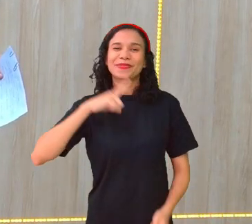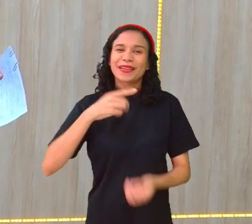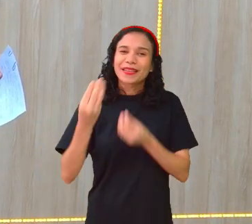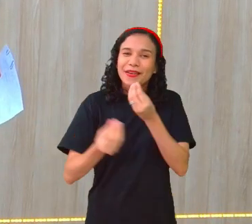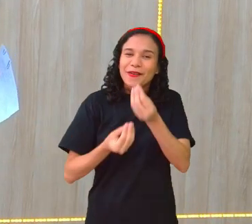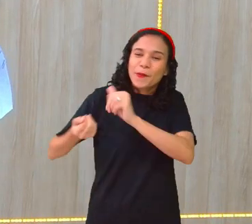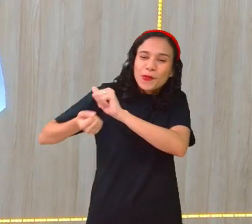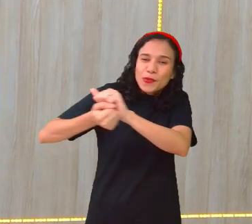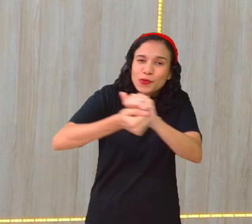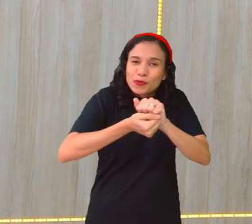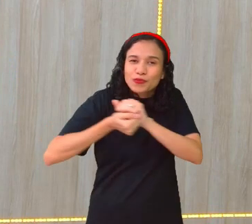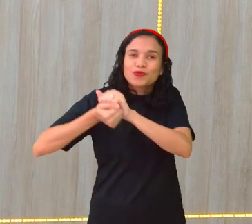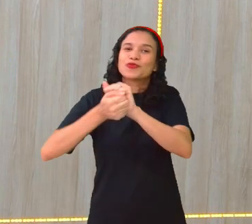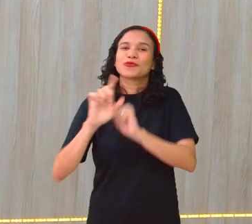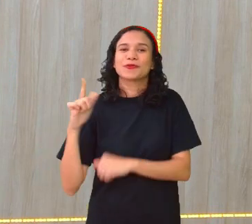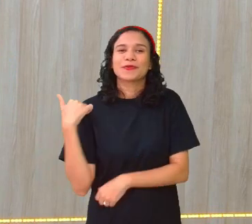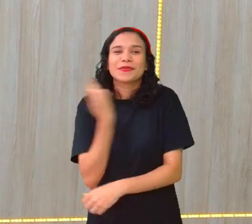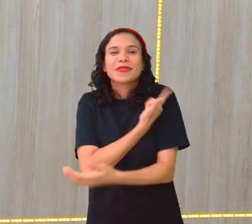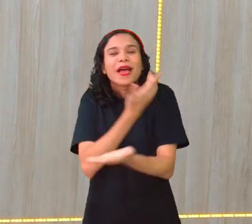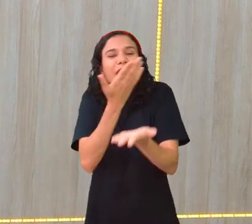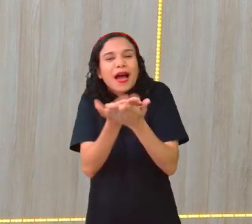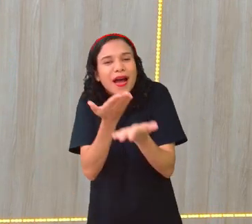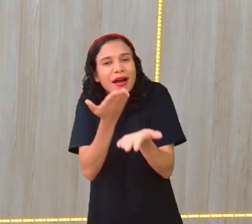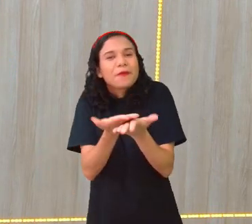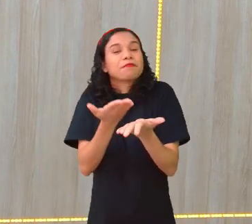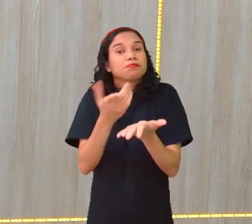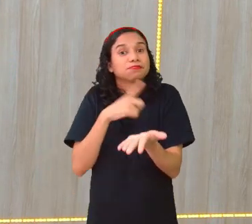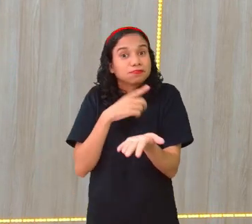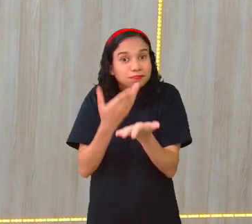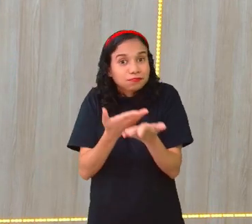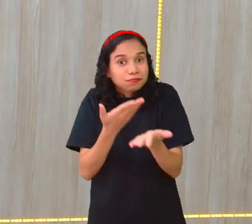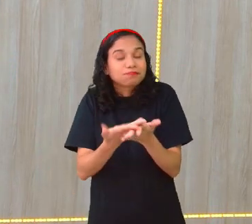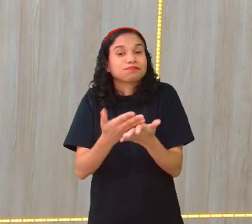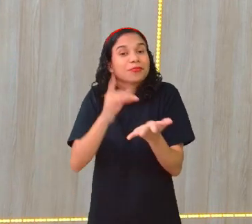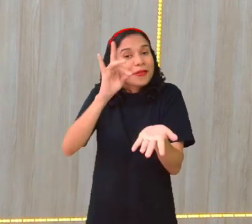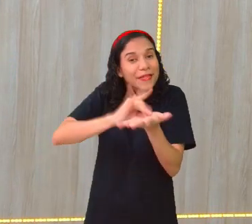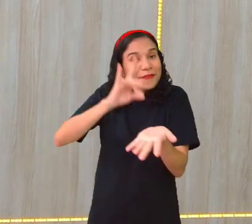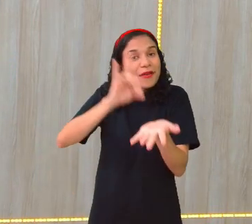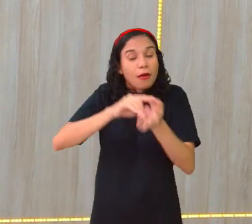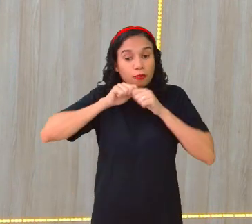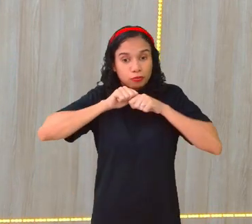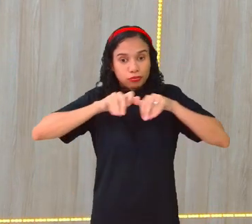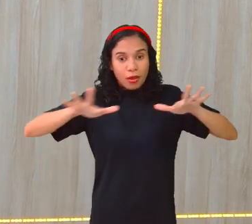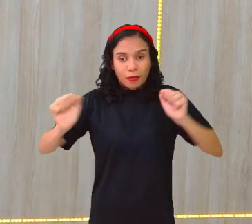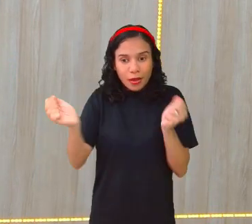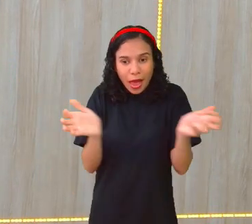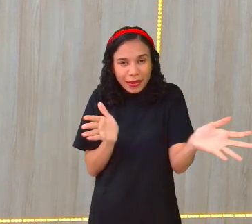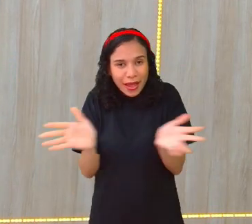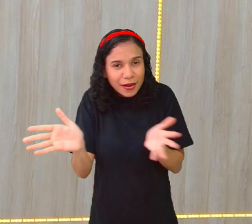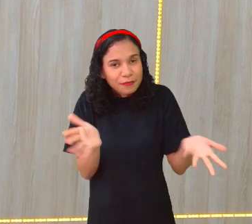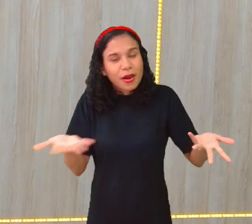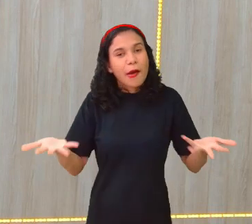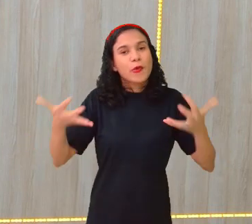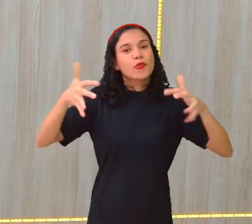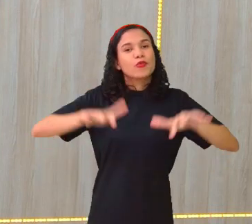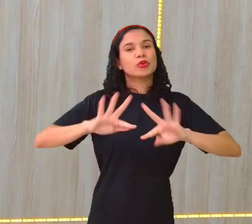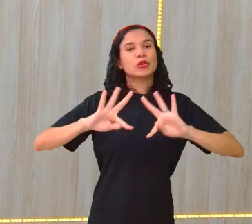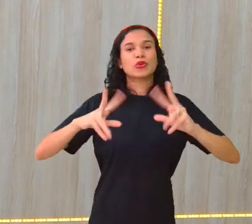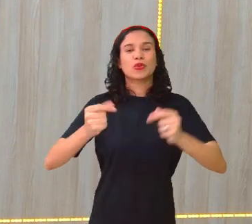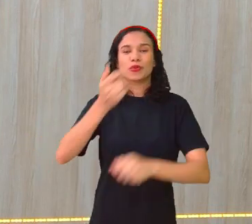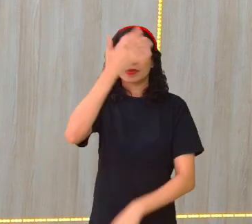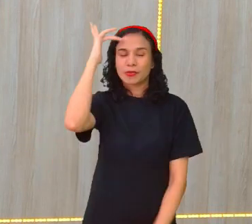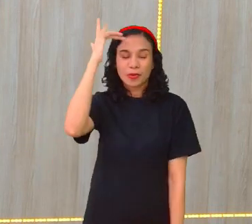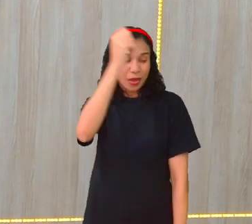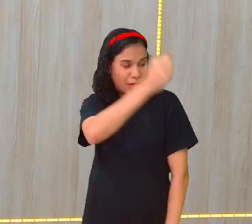vai conosco me acompanhar nessa aula, para que essa aula ela seja mais acessível, que ela atinja